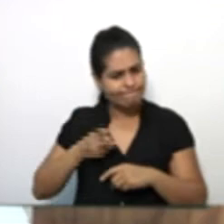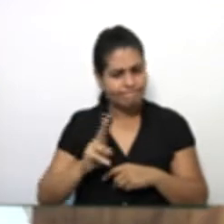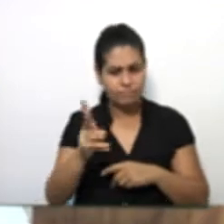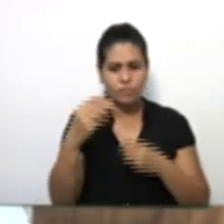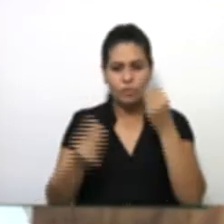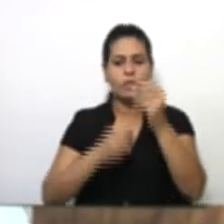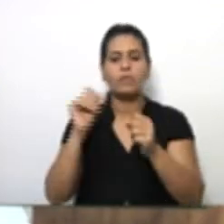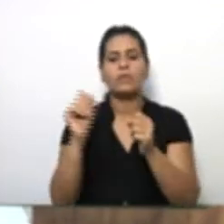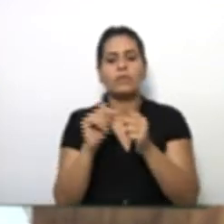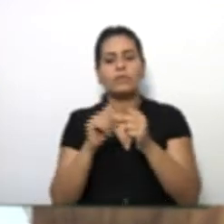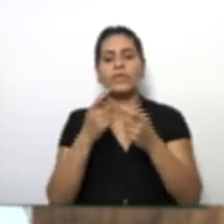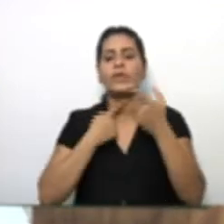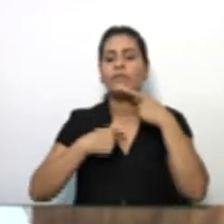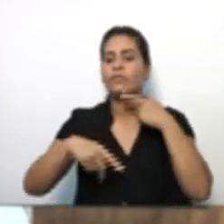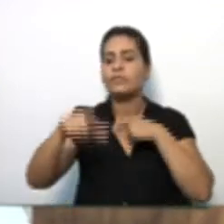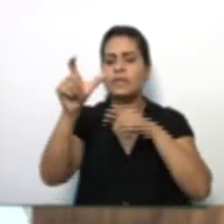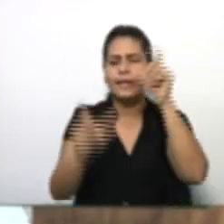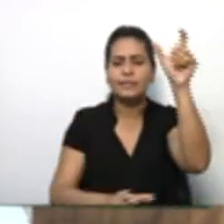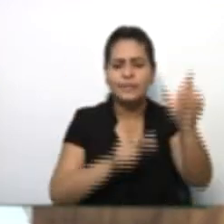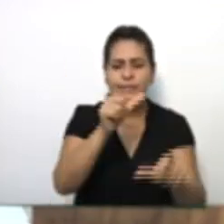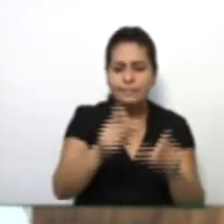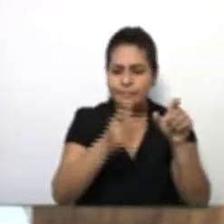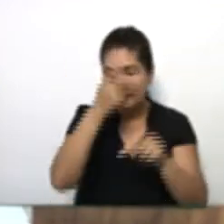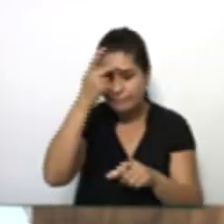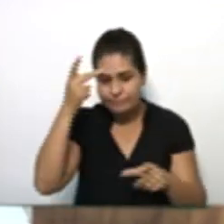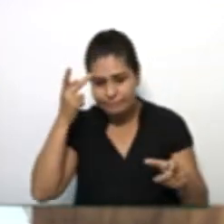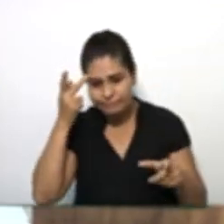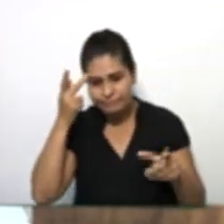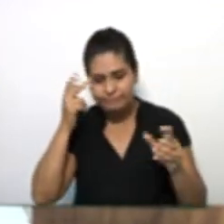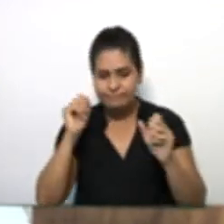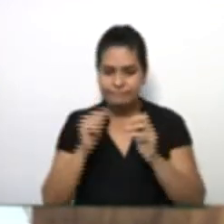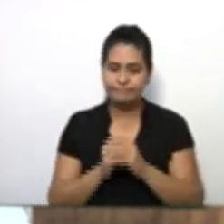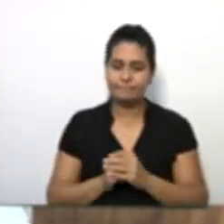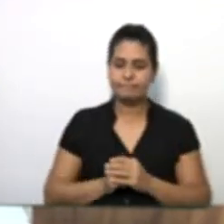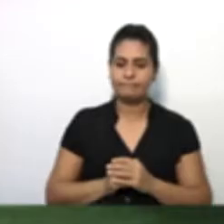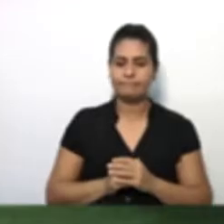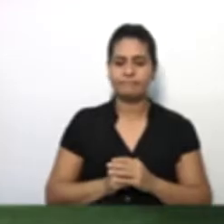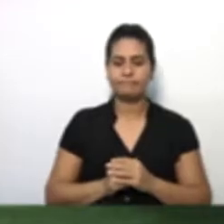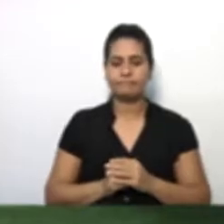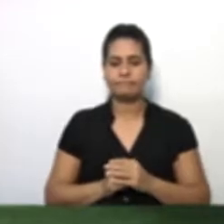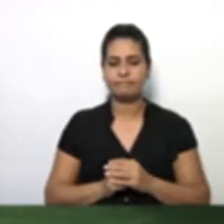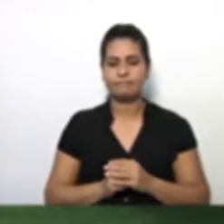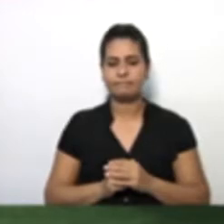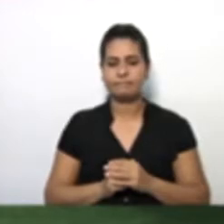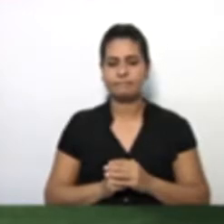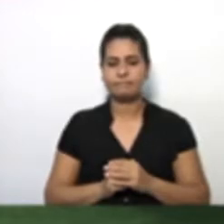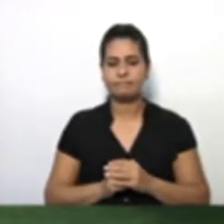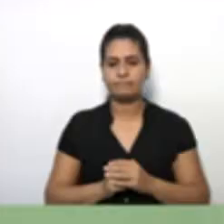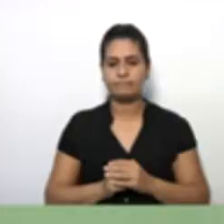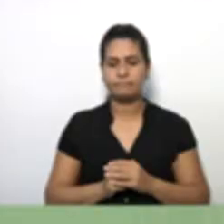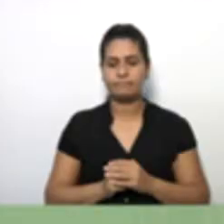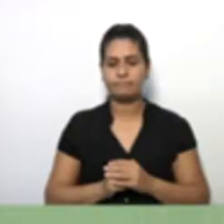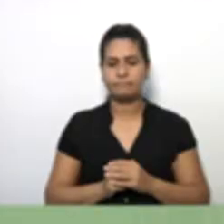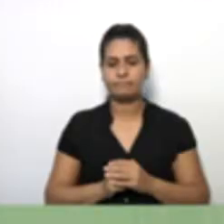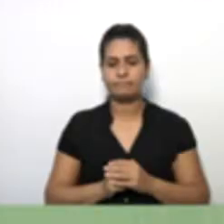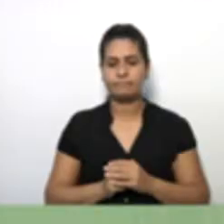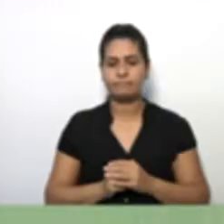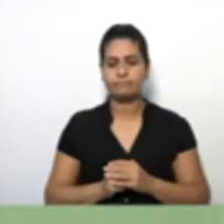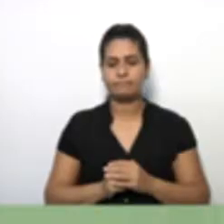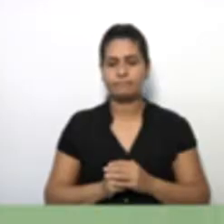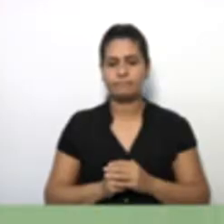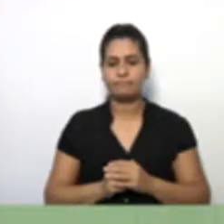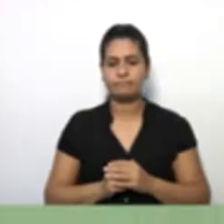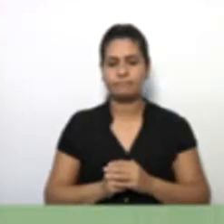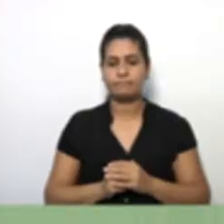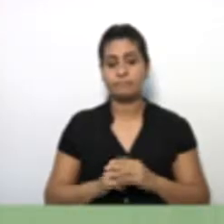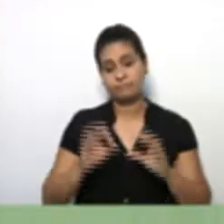atender as necessidades das pessoas, dos seus clientes. Legal, professor. Então está aí, ó, na tela aí, ó,